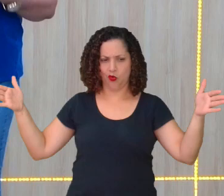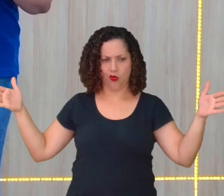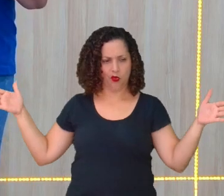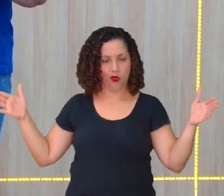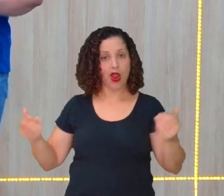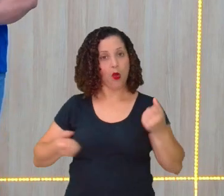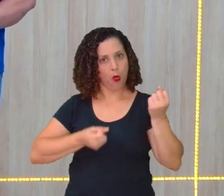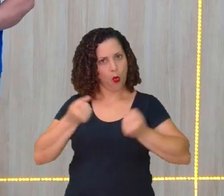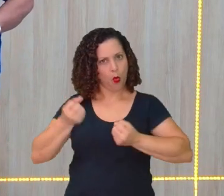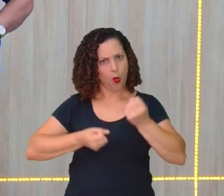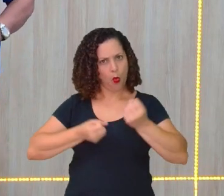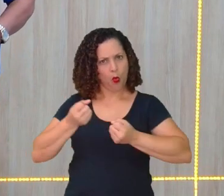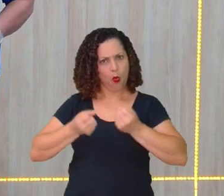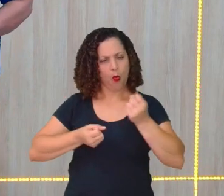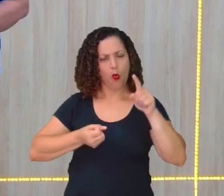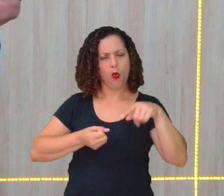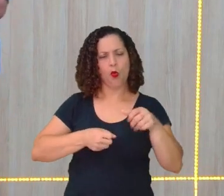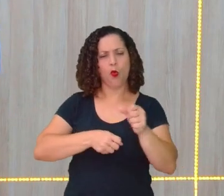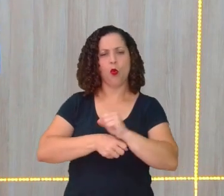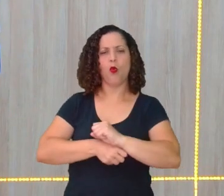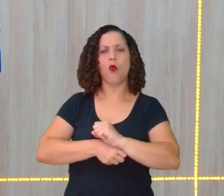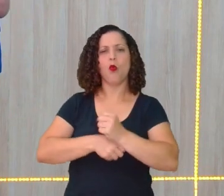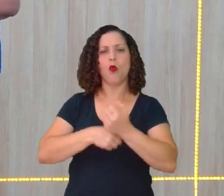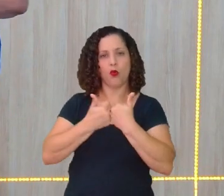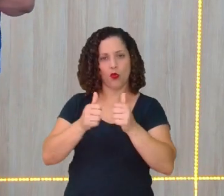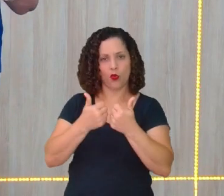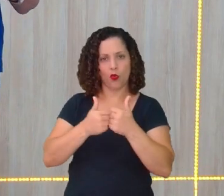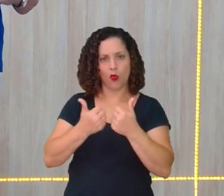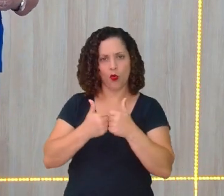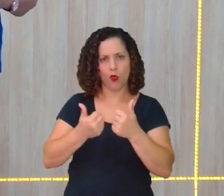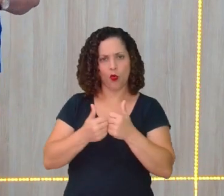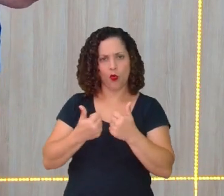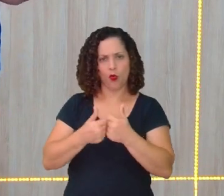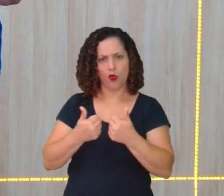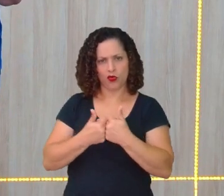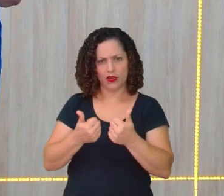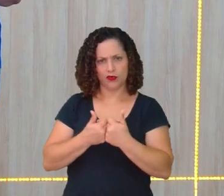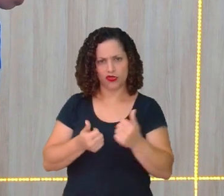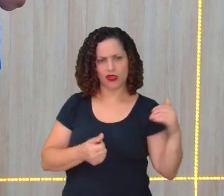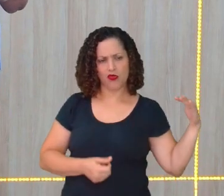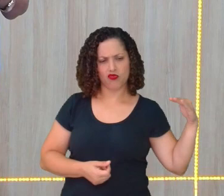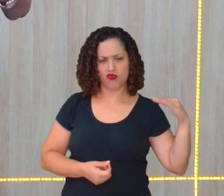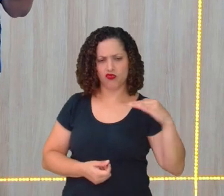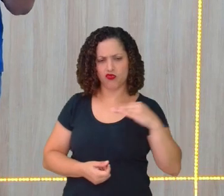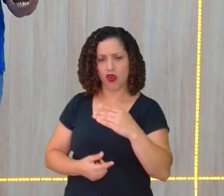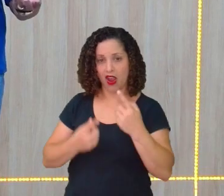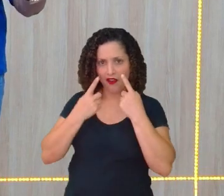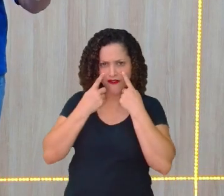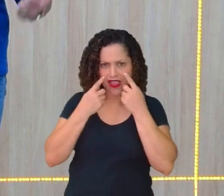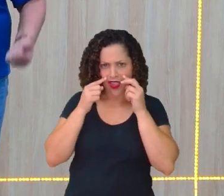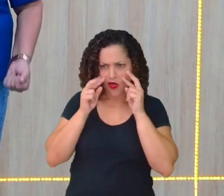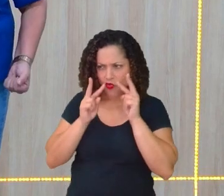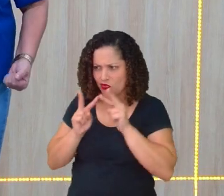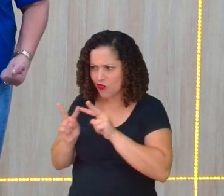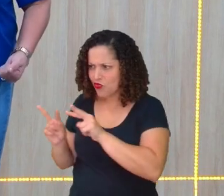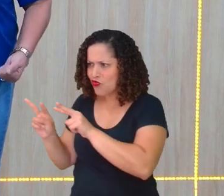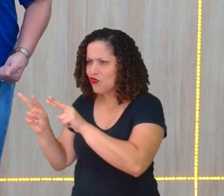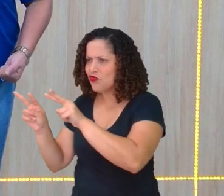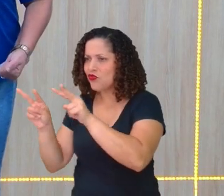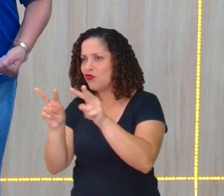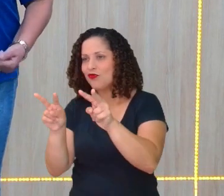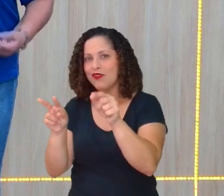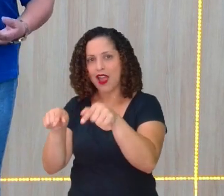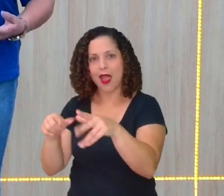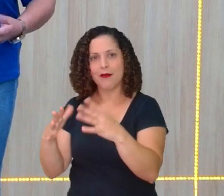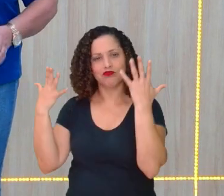de ônibus, dá uma olhadinha aí pela janela e começa a observar, né, essa praça. Quem sabe é um dos passeios que